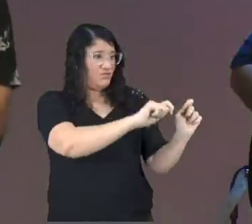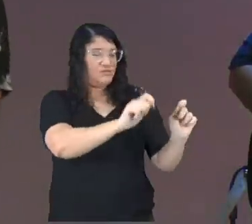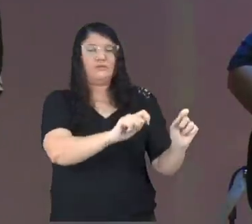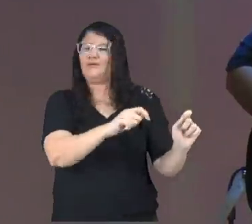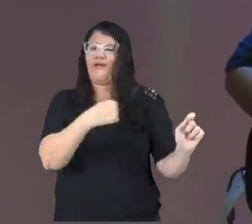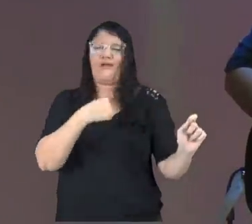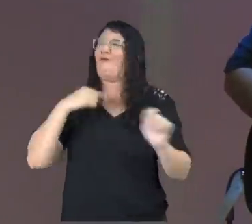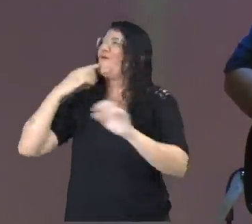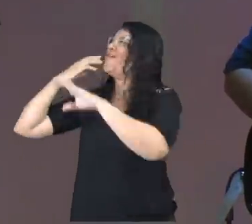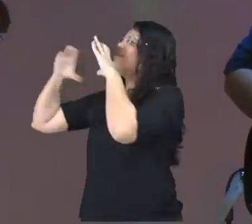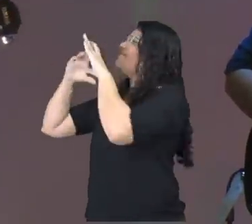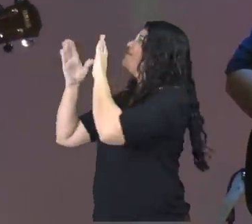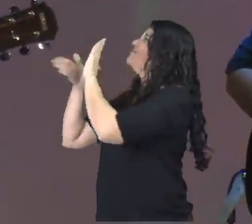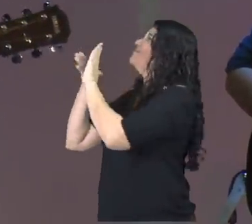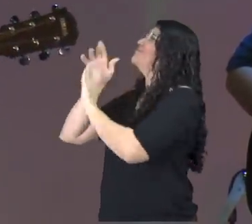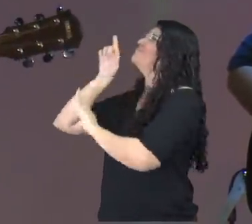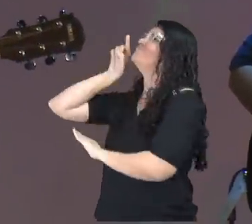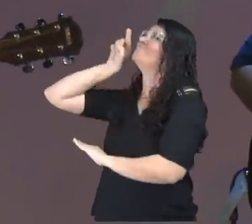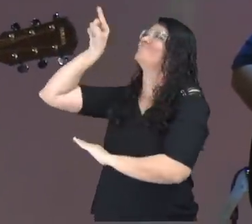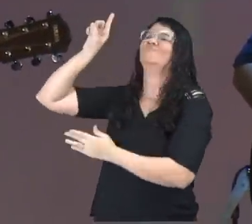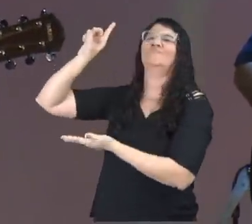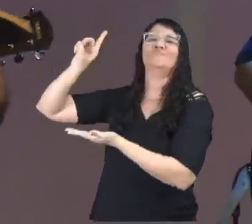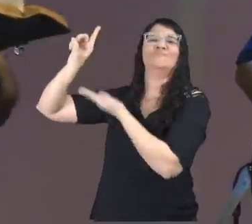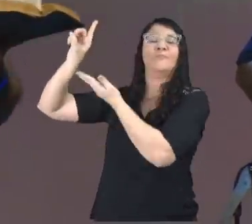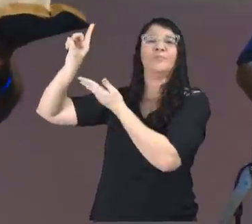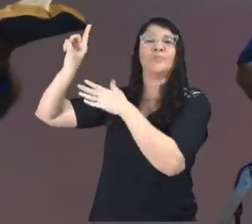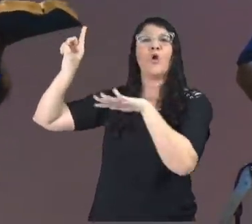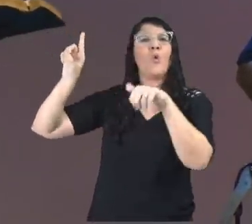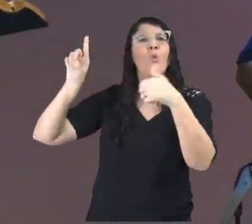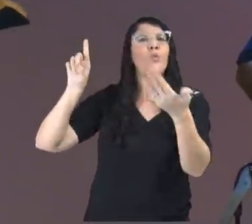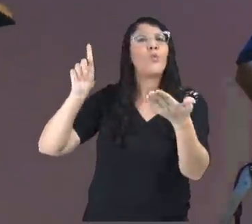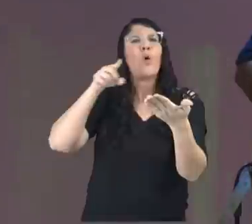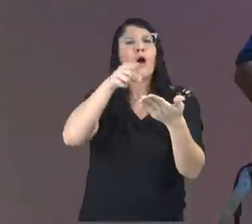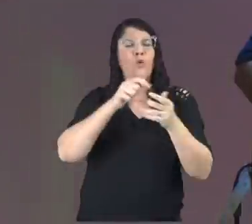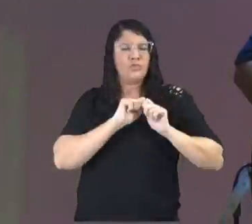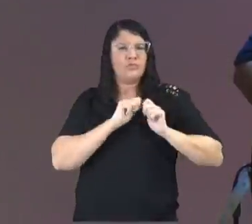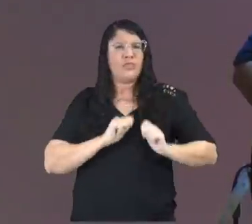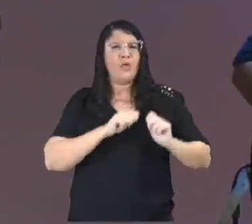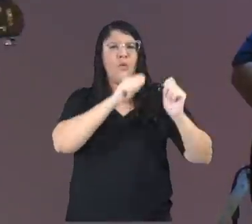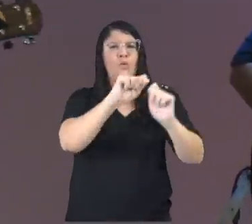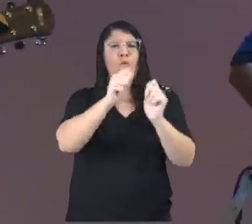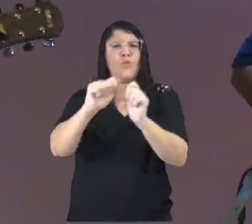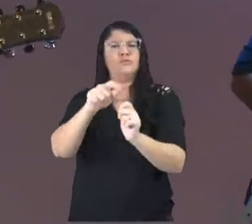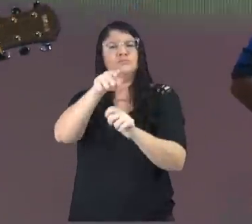cantarei louvores a ti. Quais são os deuses que nós estamos construindo?